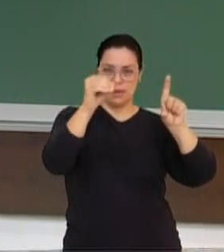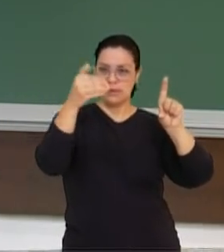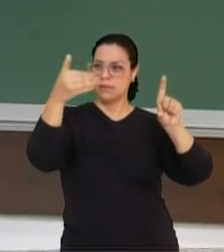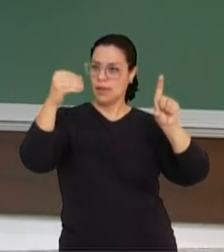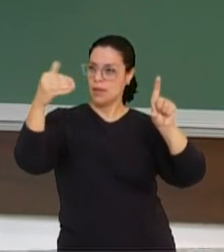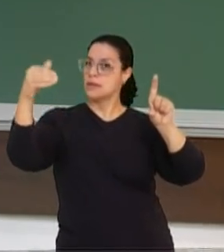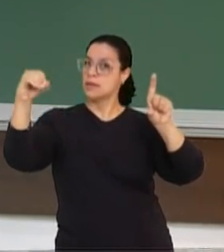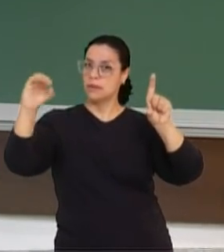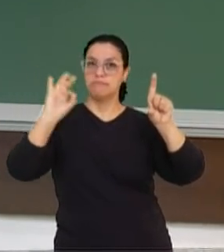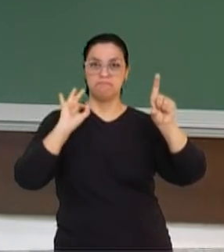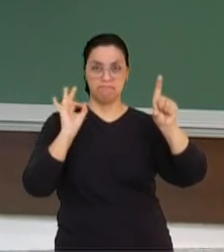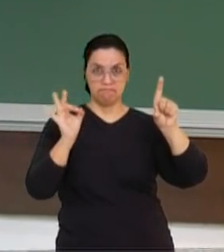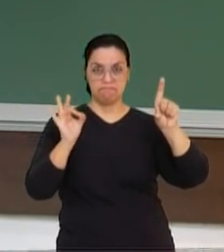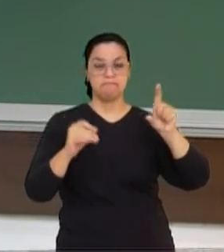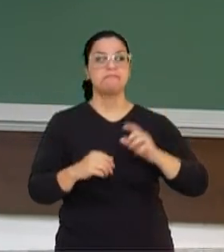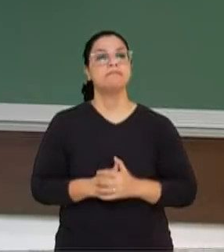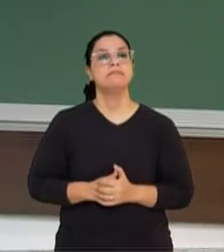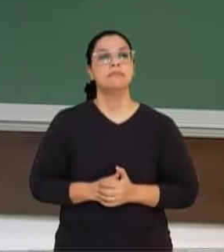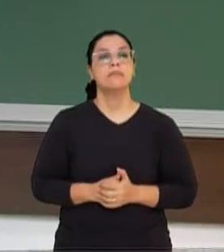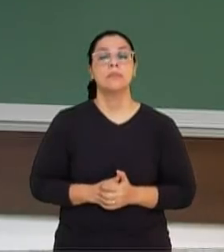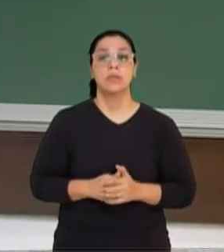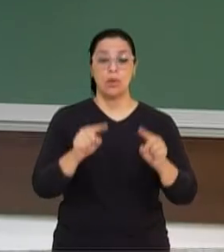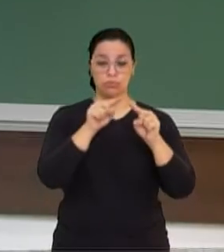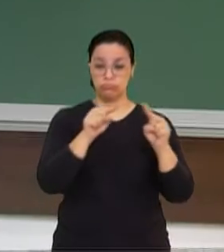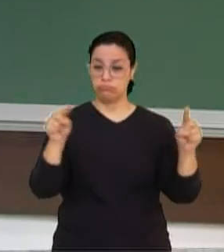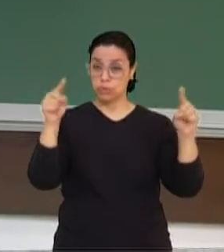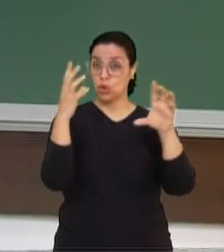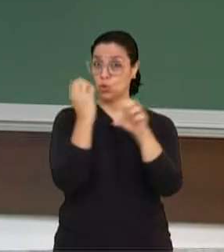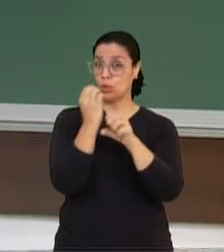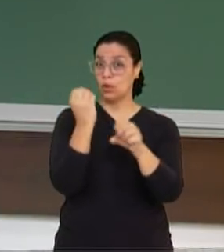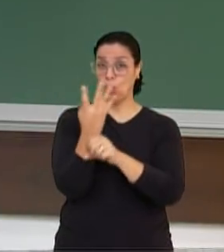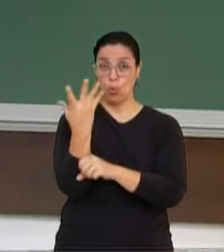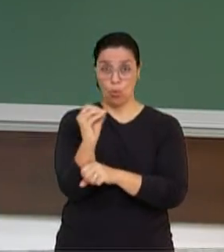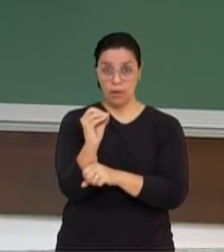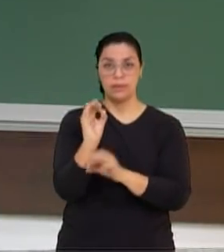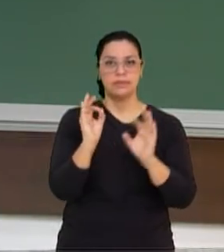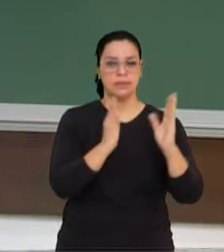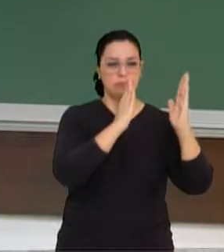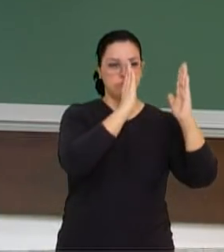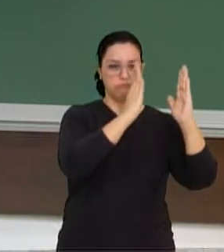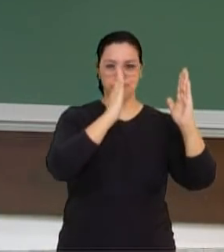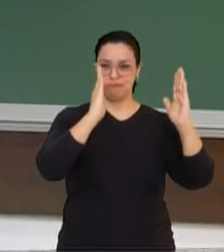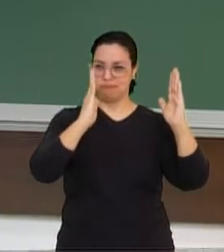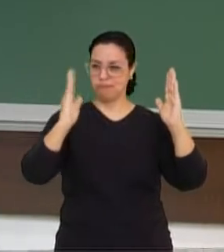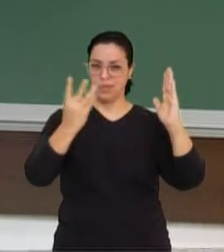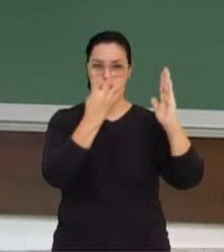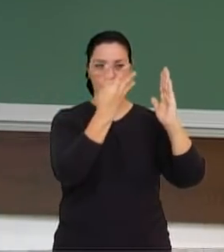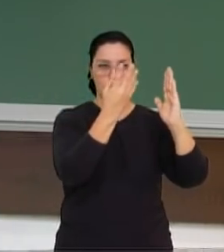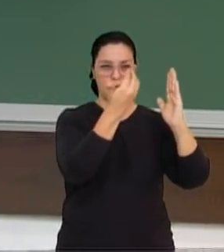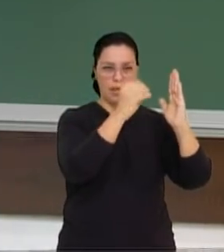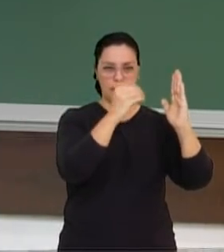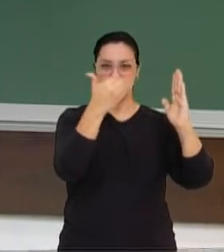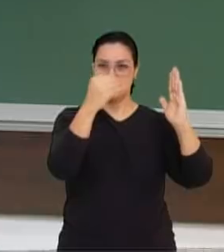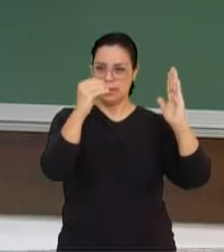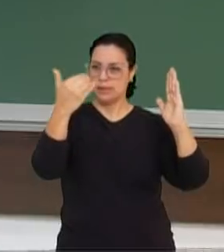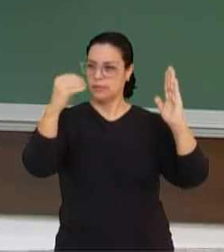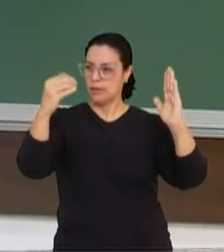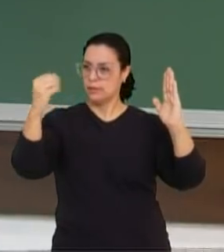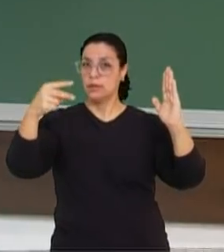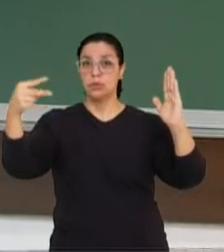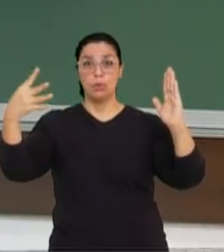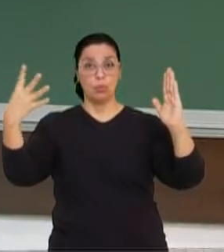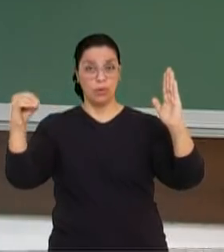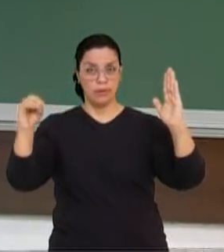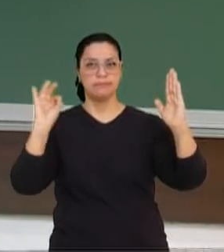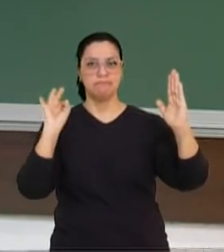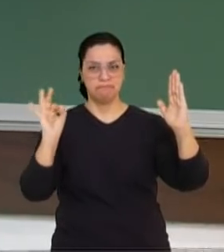eu tenho lá 10 partes, né? 10 partes ali, tenho 4 partes de 10, que representam os 40 anos da Juliana.